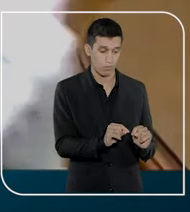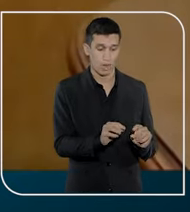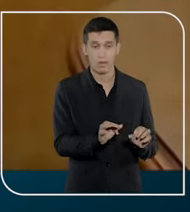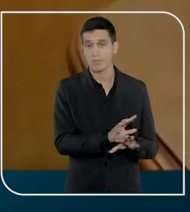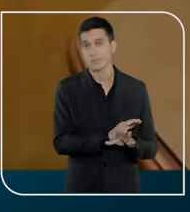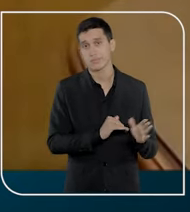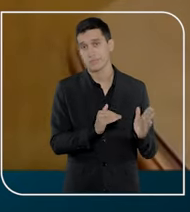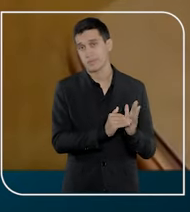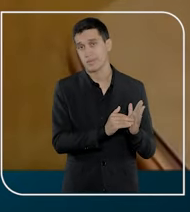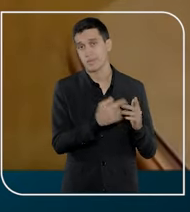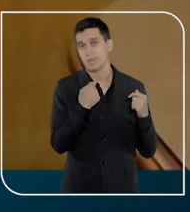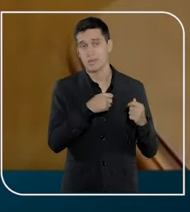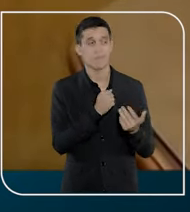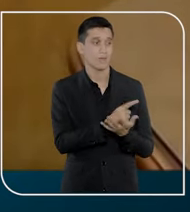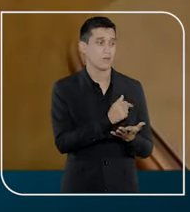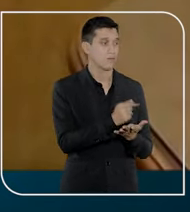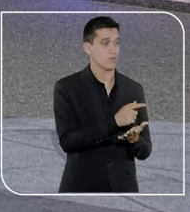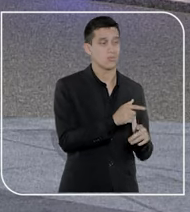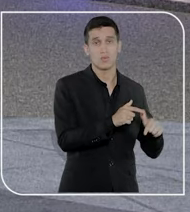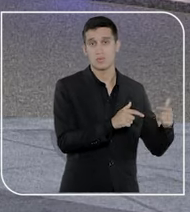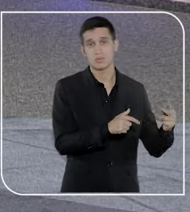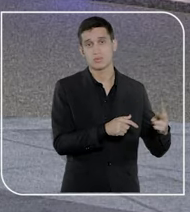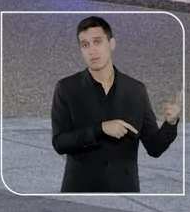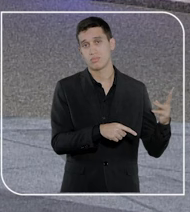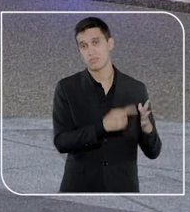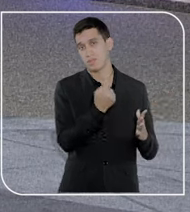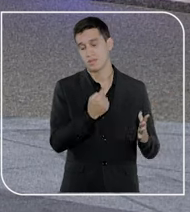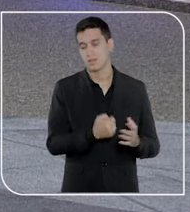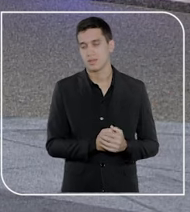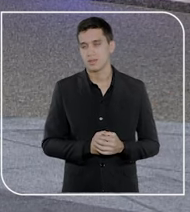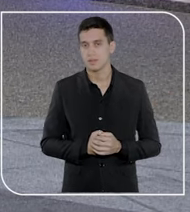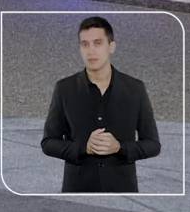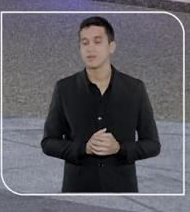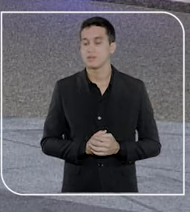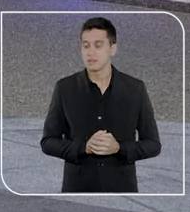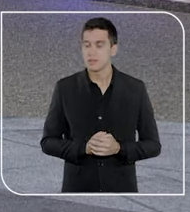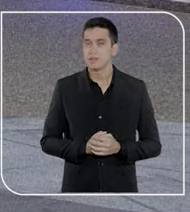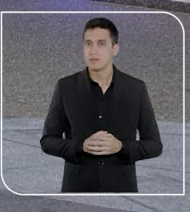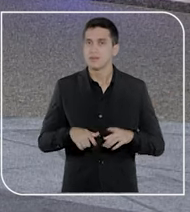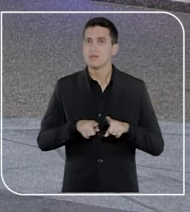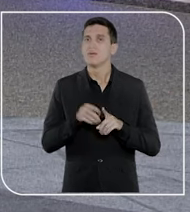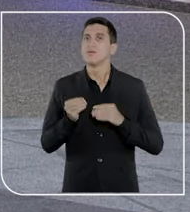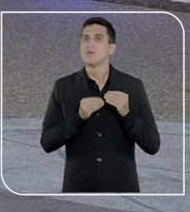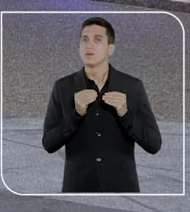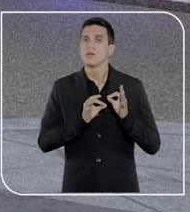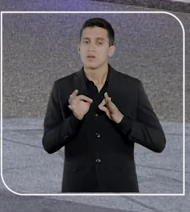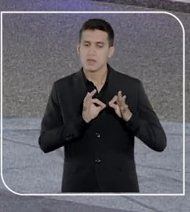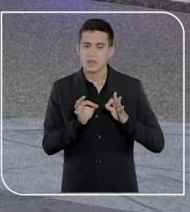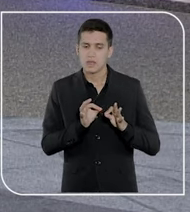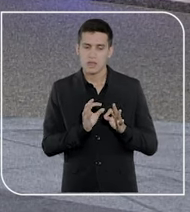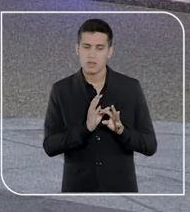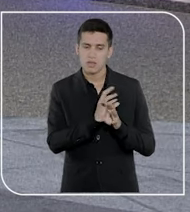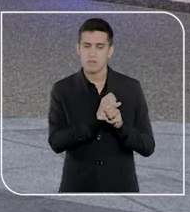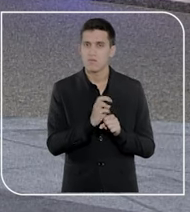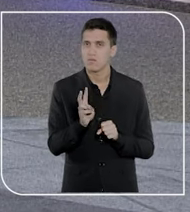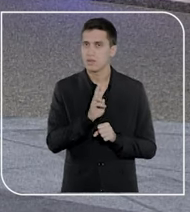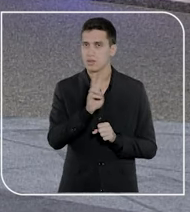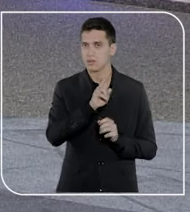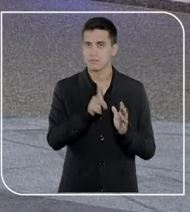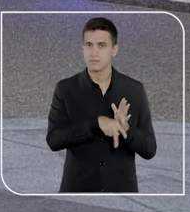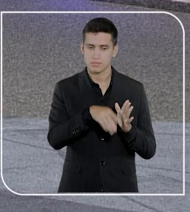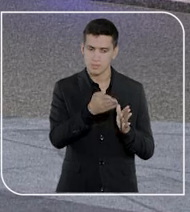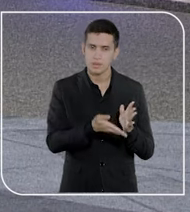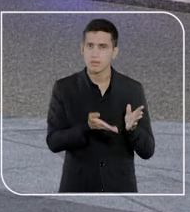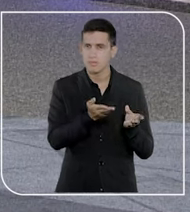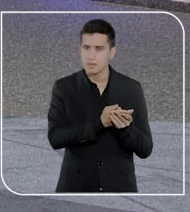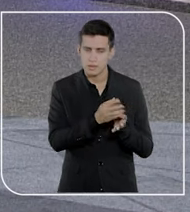ter que pagar os outros dois primeiro. E como é que é feita ou calculado, né, o valor da adjudicação em um processo de execução, professora